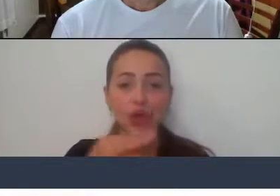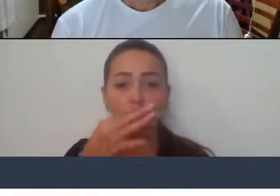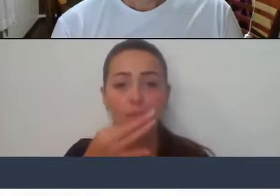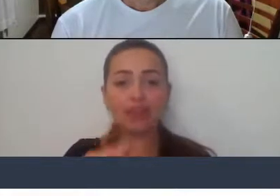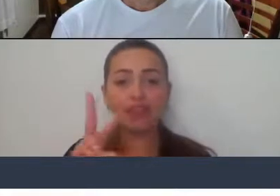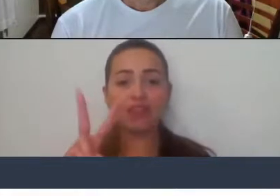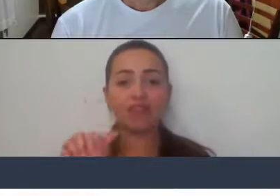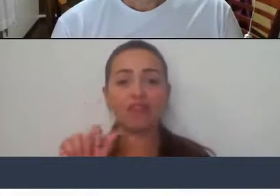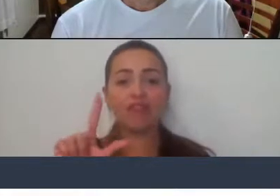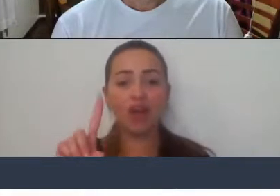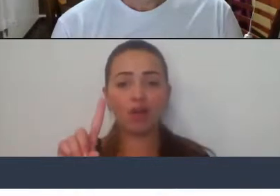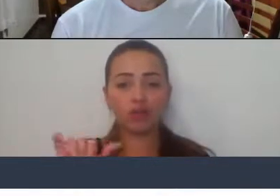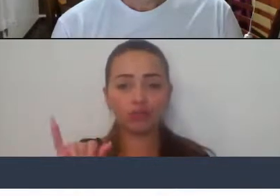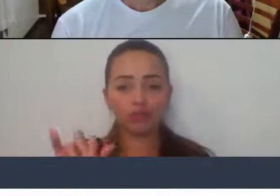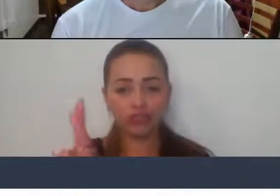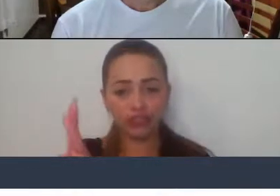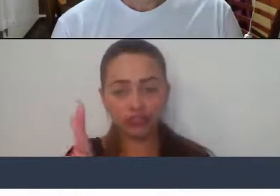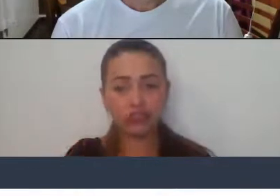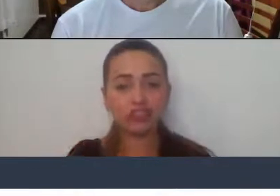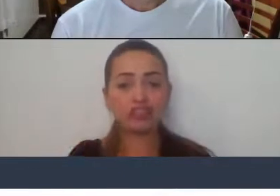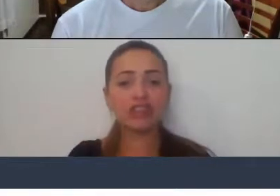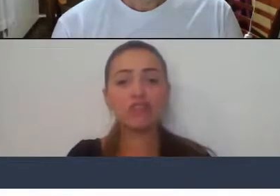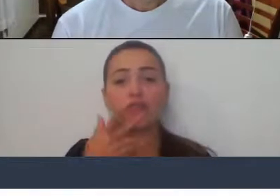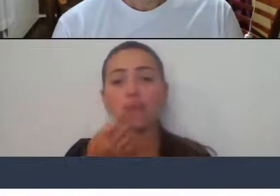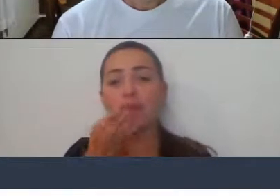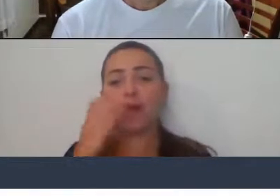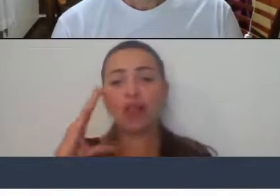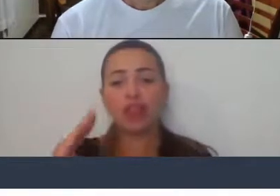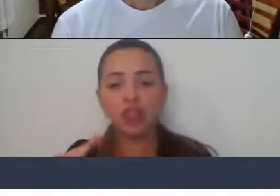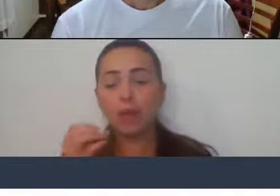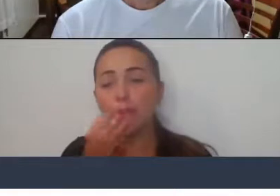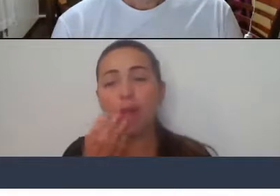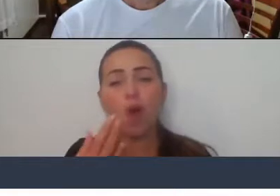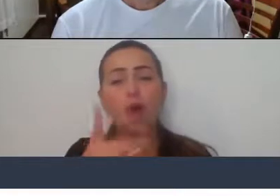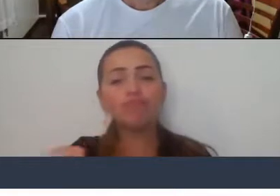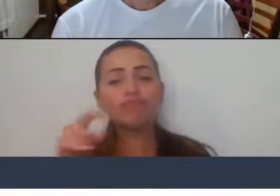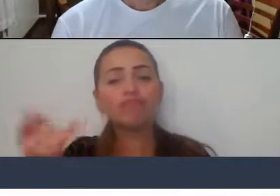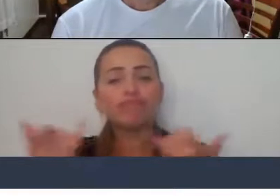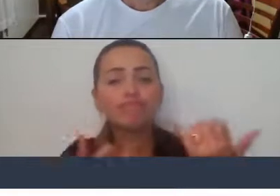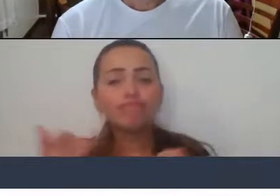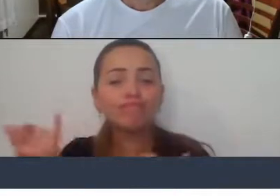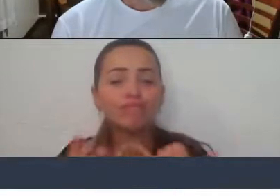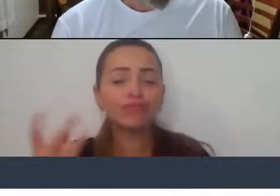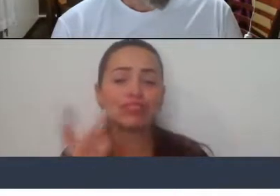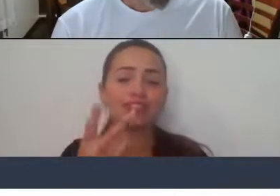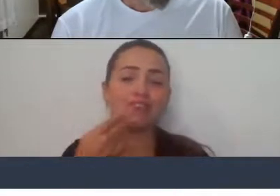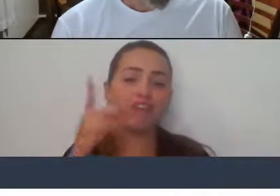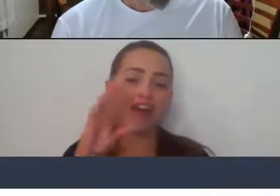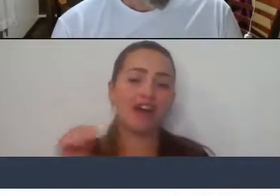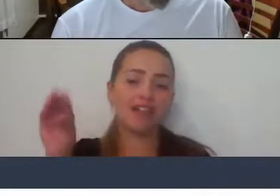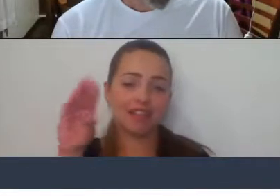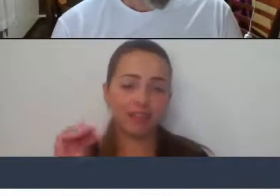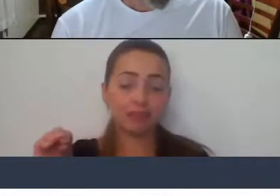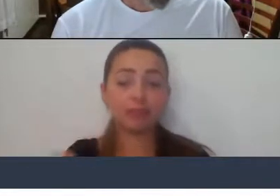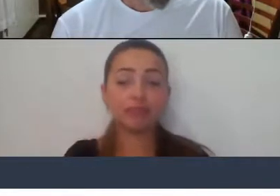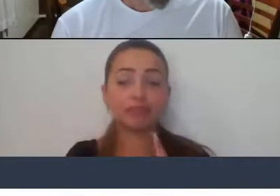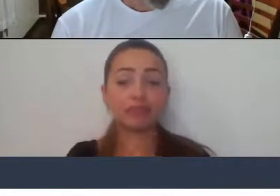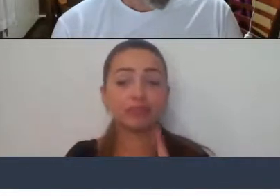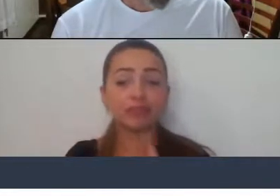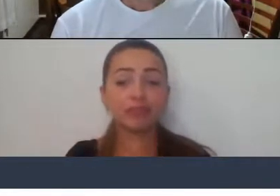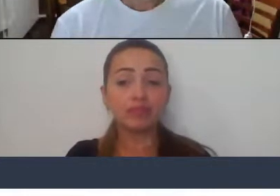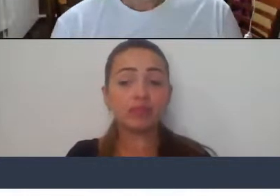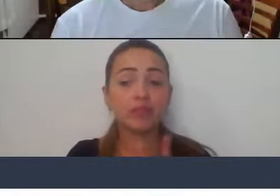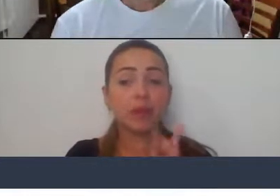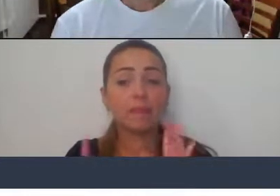Valdir, que deseja boa noite, muito bom ouvir vocês falando. Aí tem uma